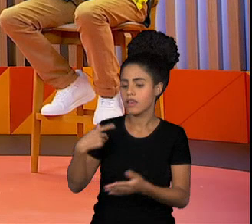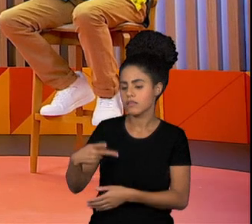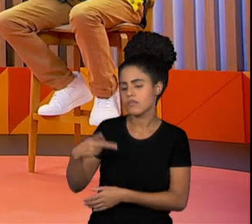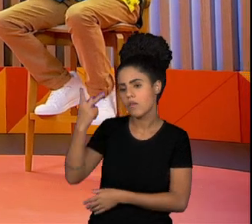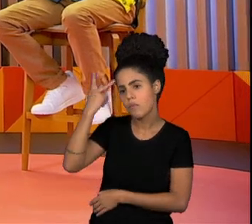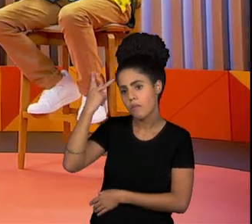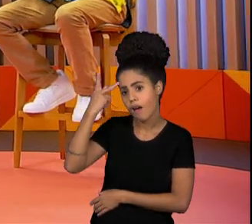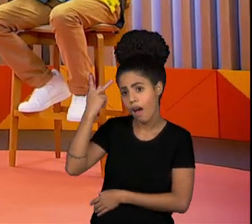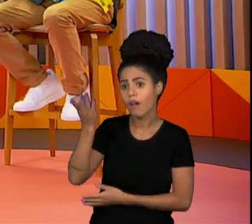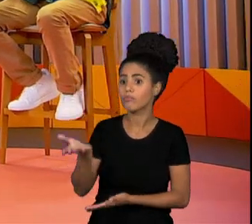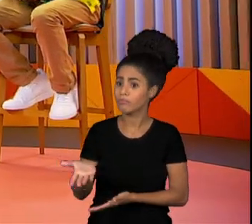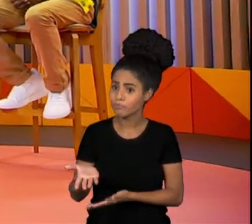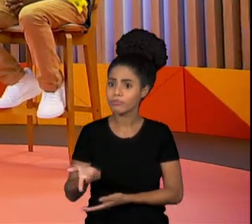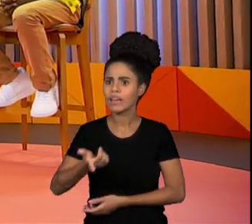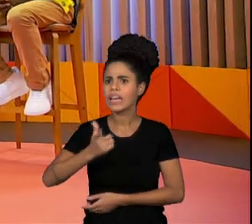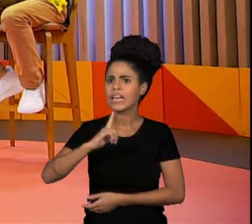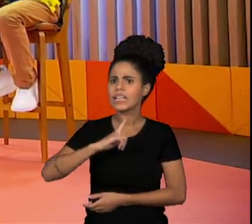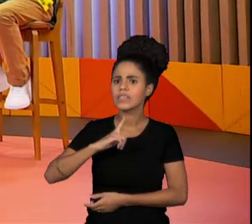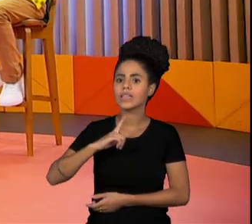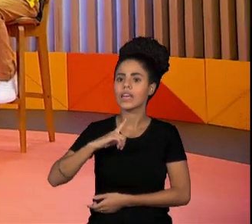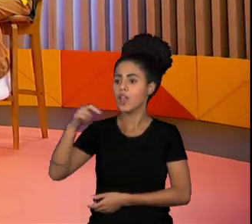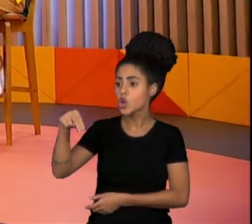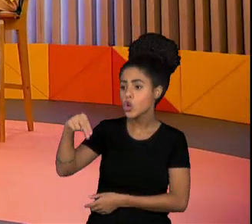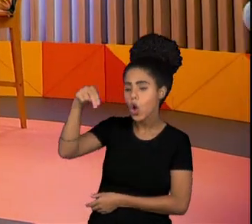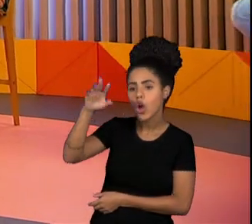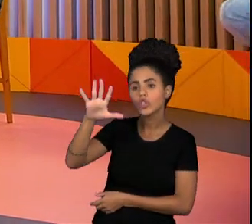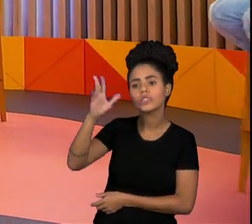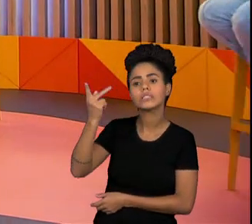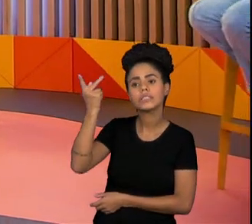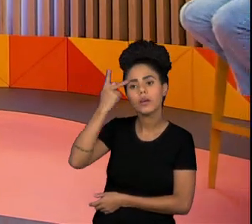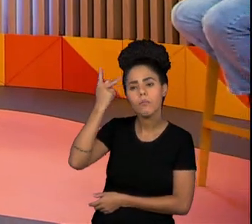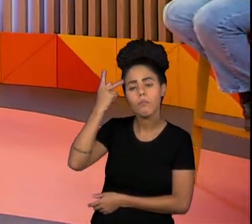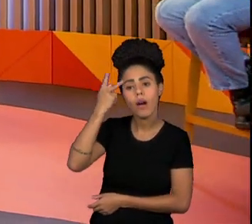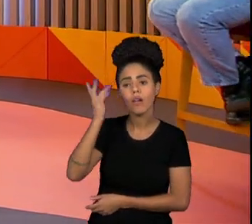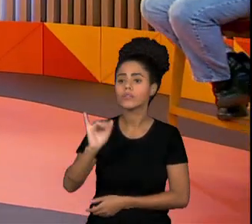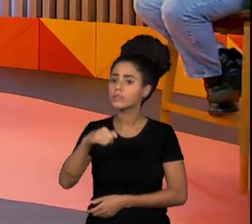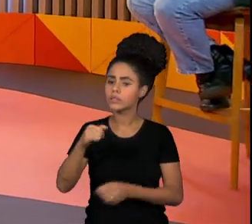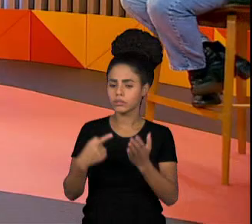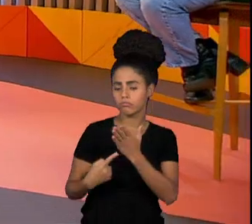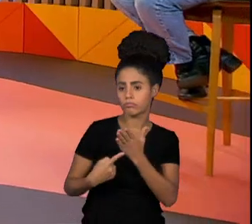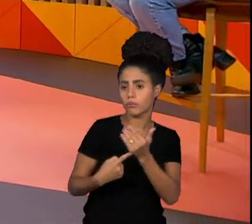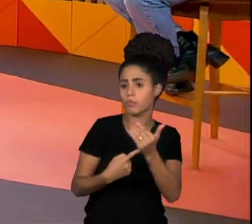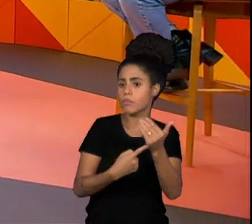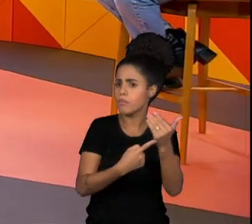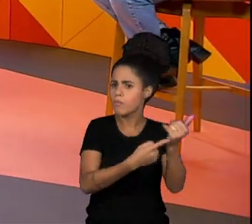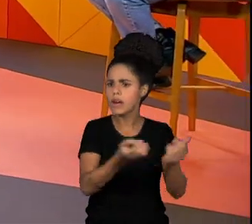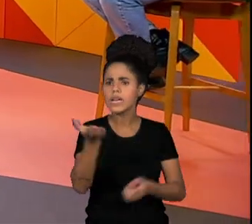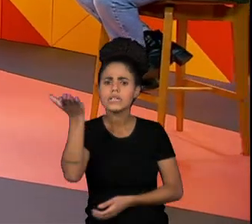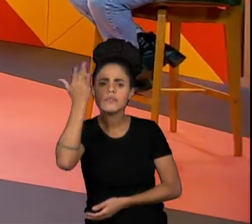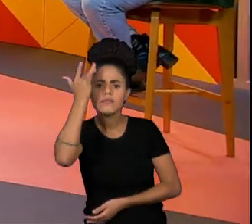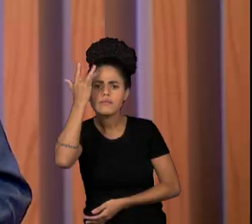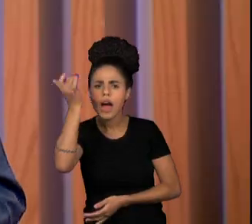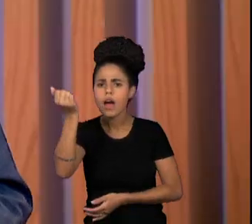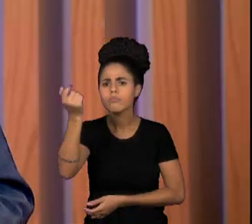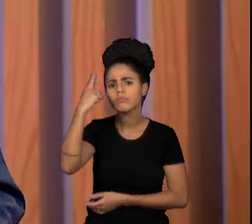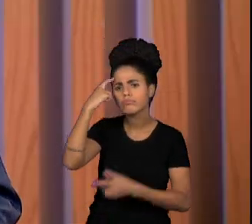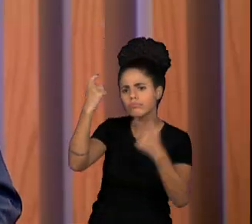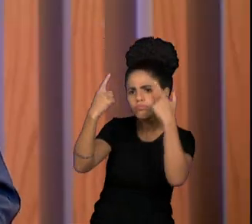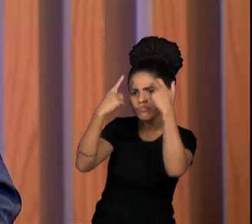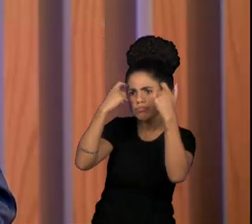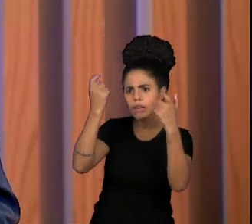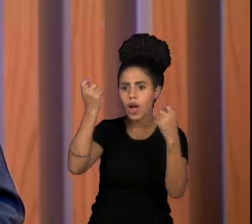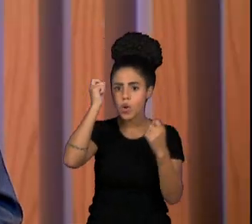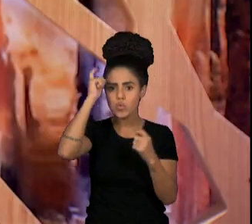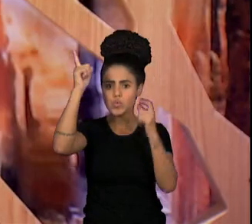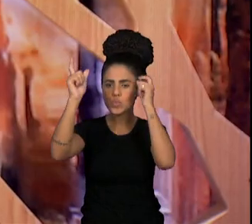São Paulo, a maior parte foi levada para a Zona Norte, e consigo foi levado também as suas tecnologias, seus saberes, suas cosmologias. O maior número